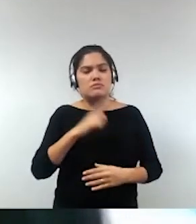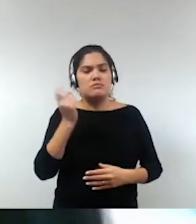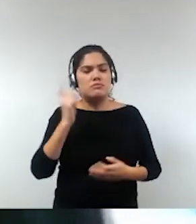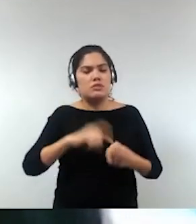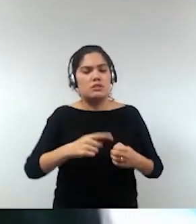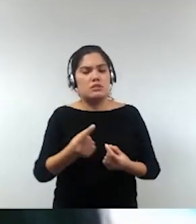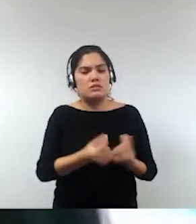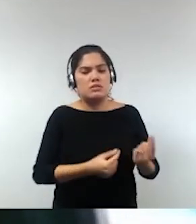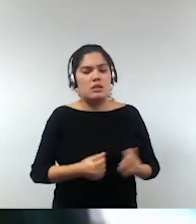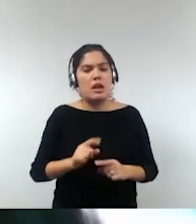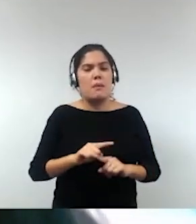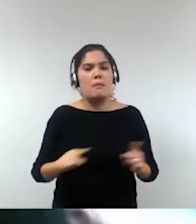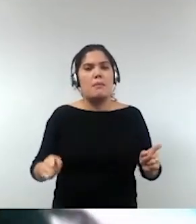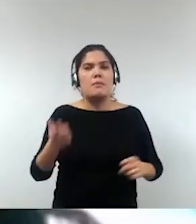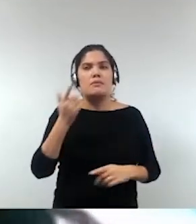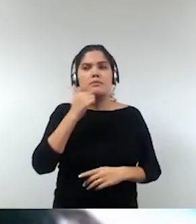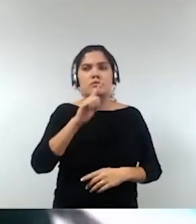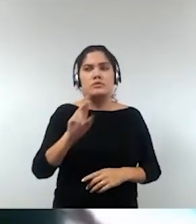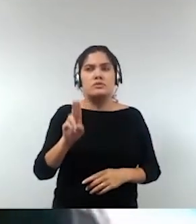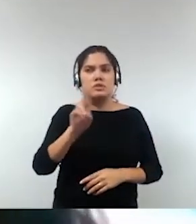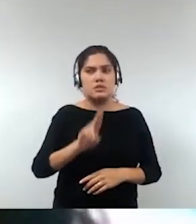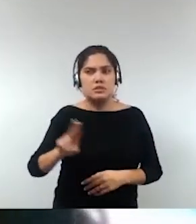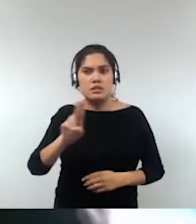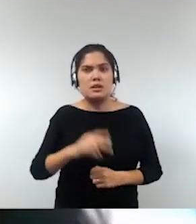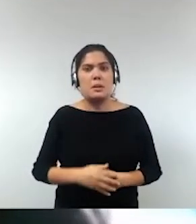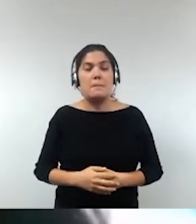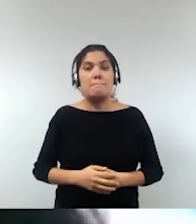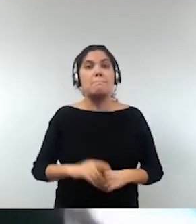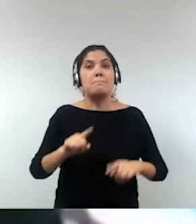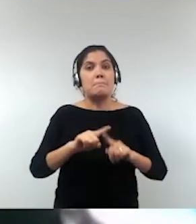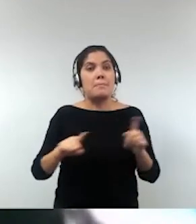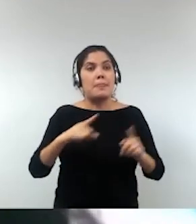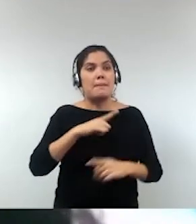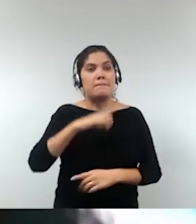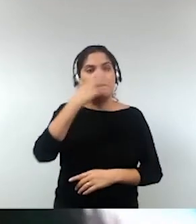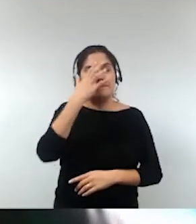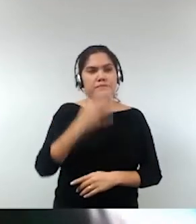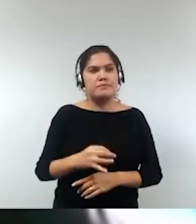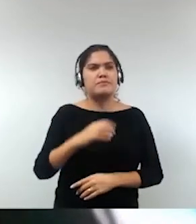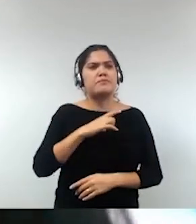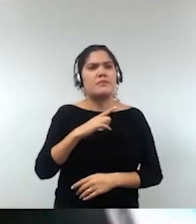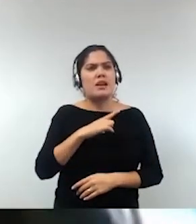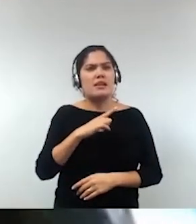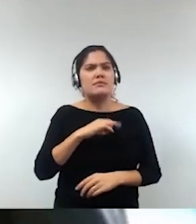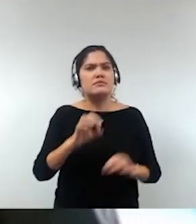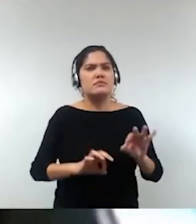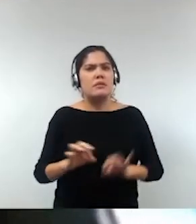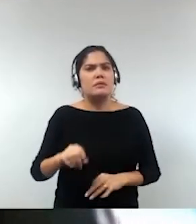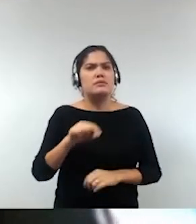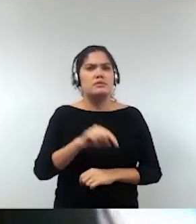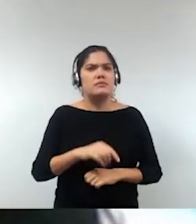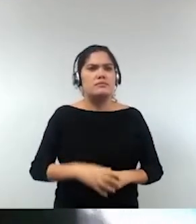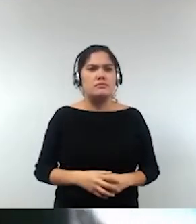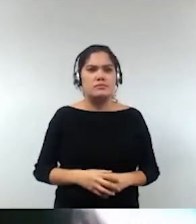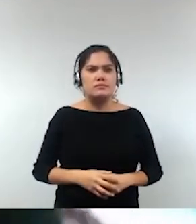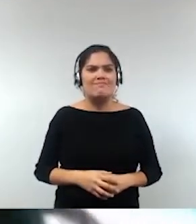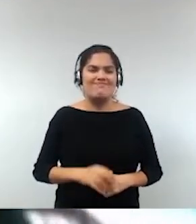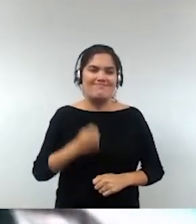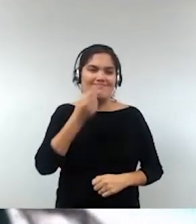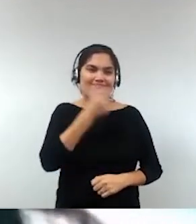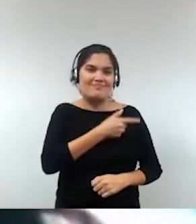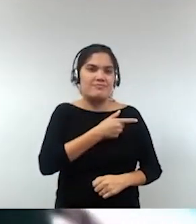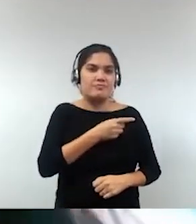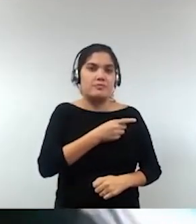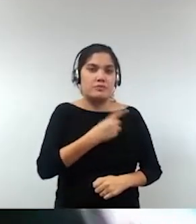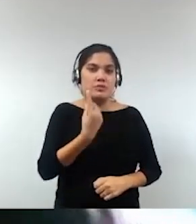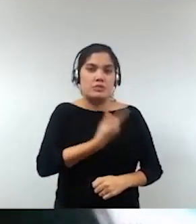mas é pouquíssimo utilizada, enfim. Mas eu tenho certeza que a via pré-processual vai colar. É engraçado, né? Se a